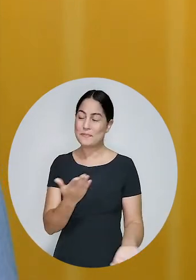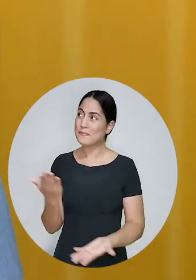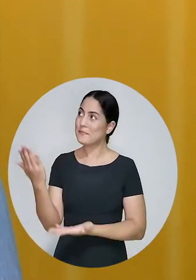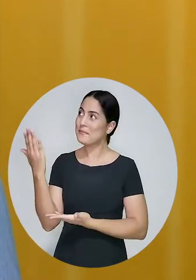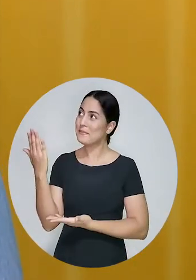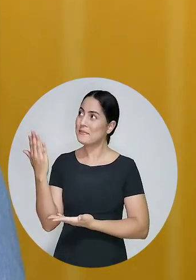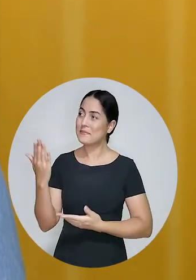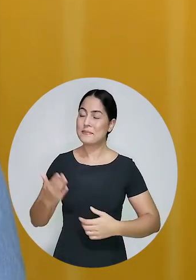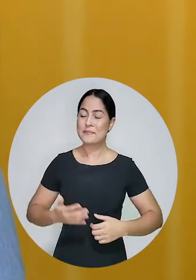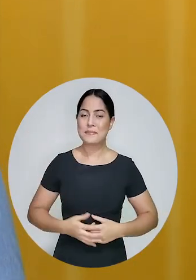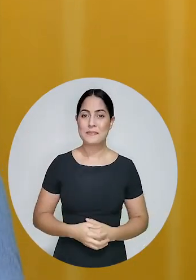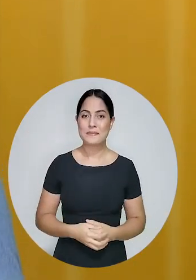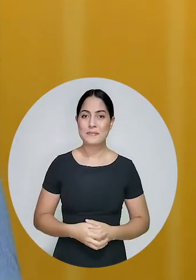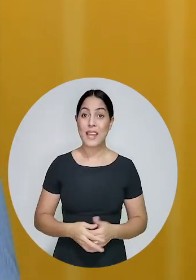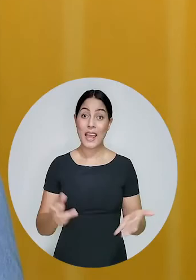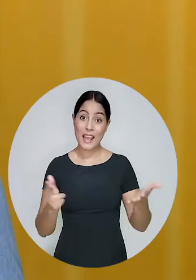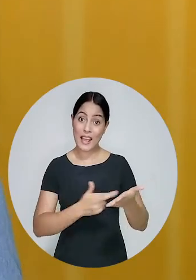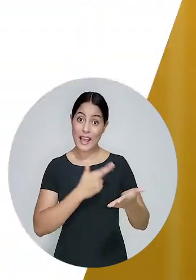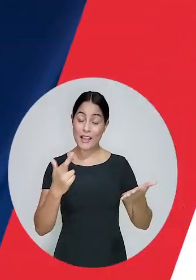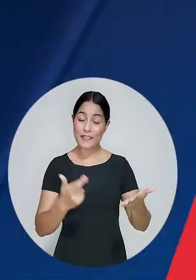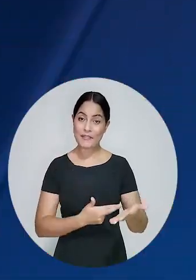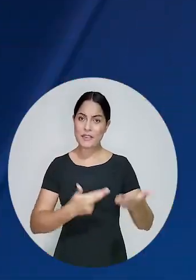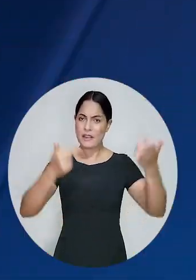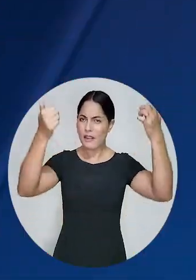Advogados do Brasil. Confira.